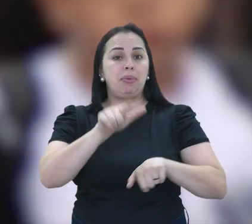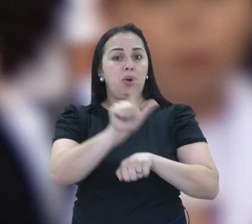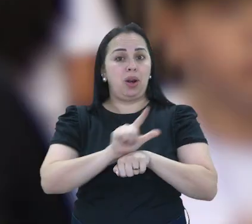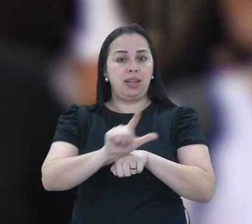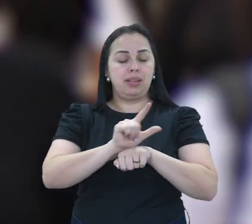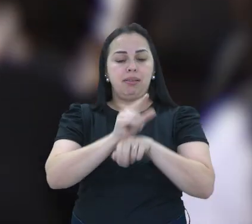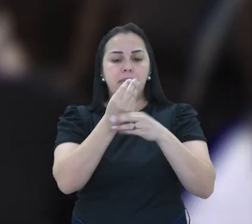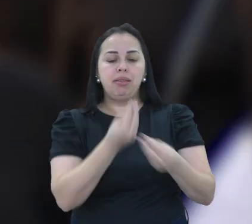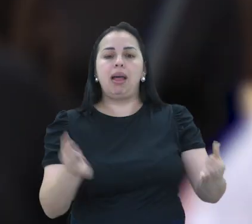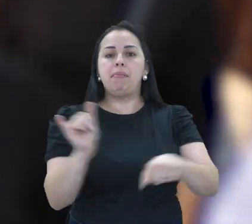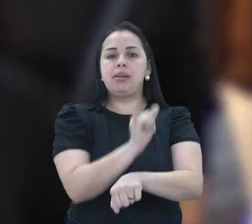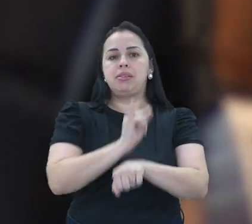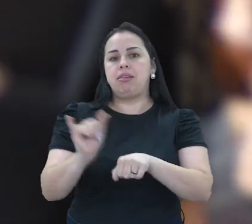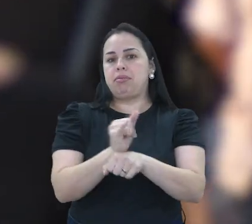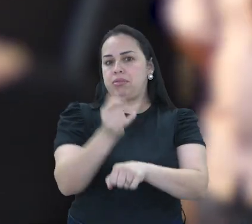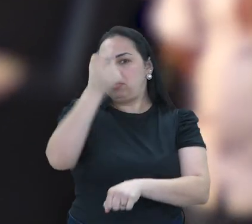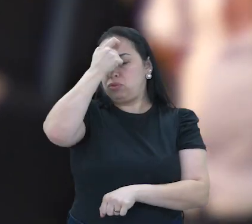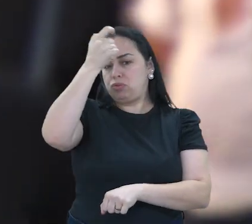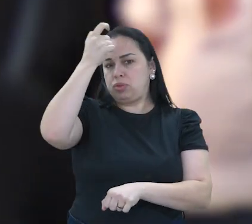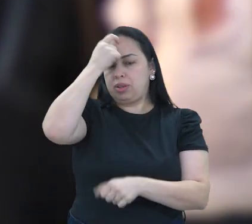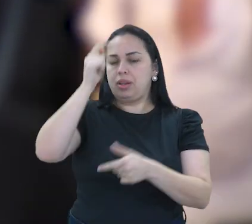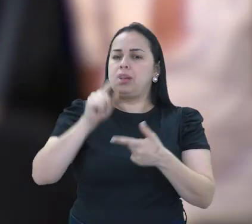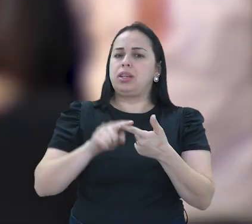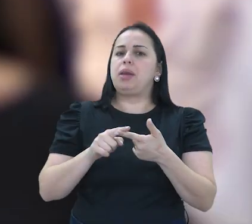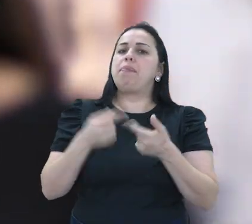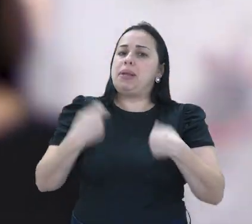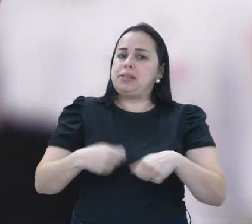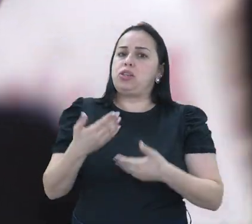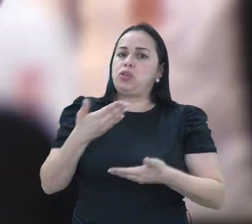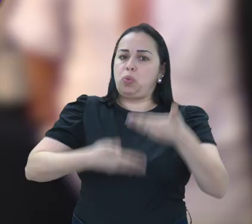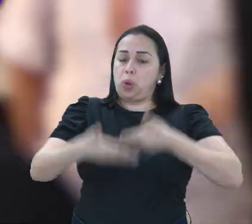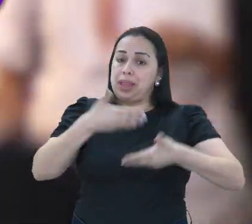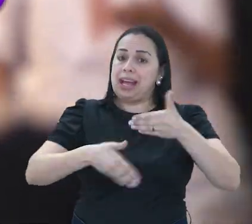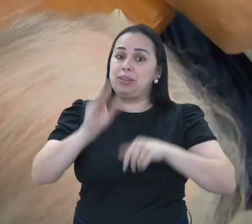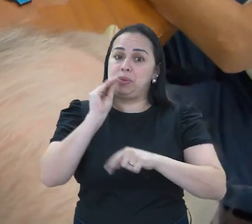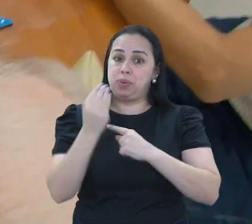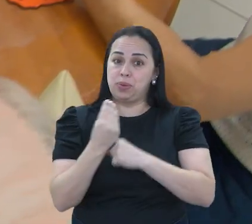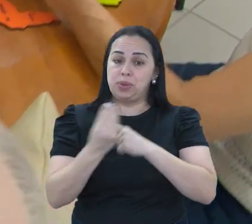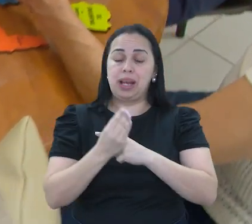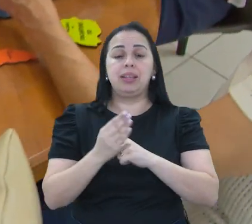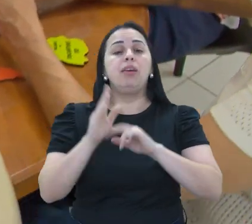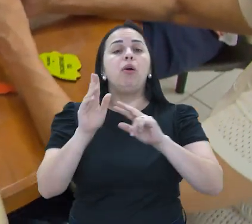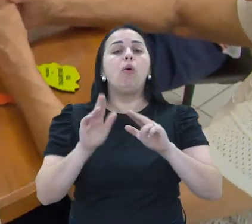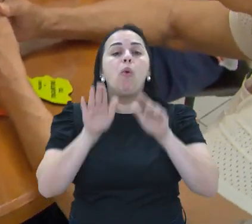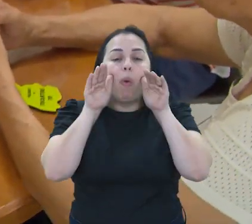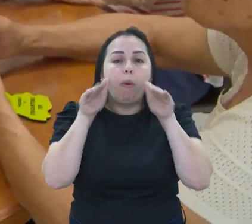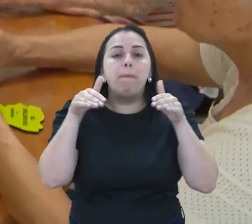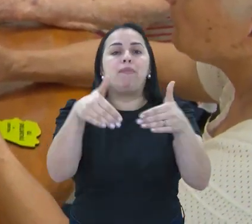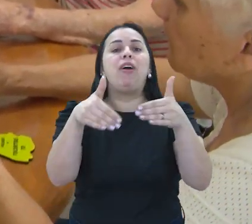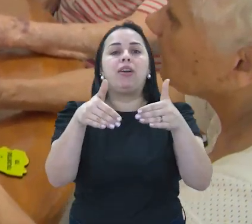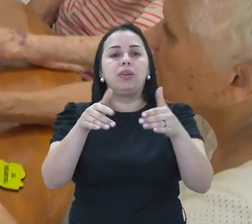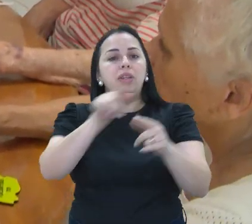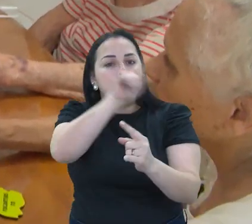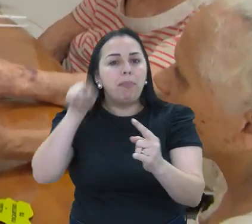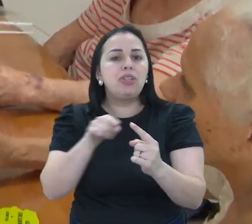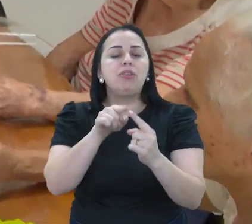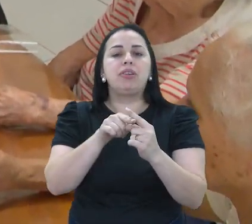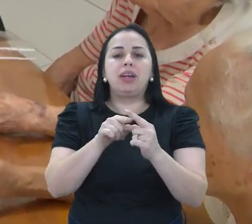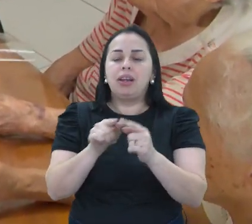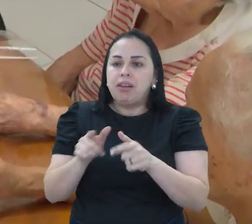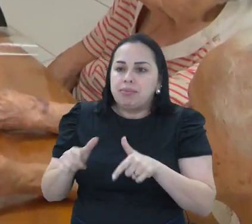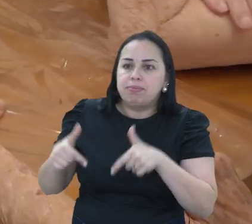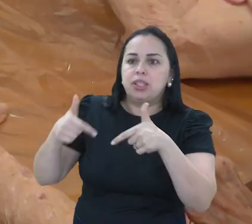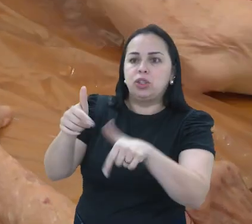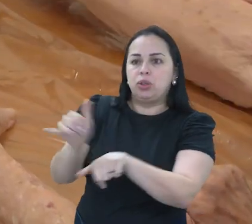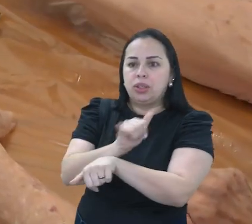Lilás busca ampliar o conhecimento sobre os riscos e cuidados necessários. O foco é chamar a atenção para as